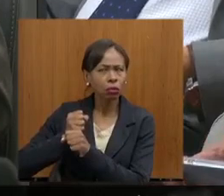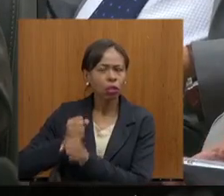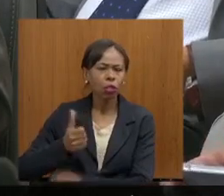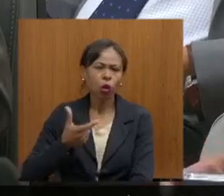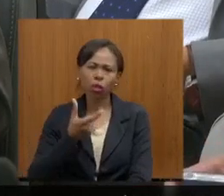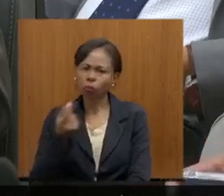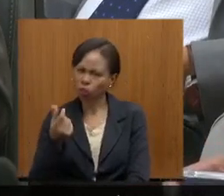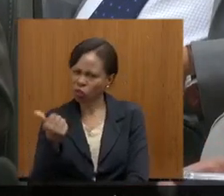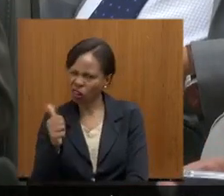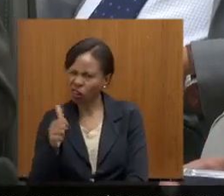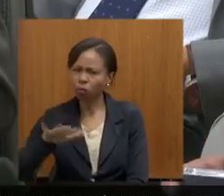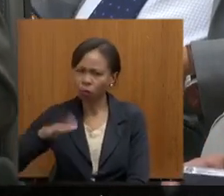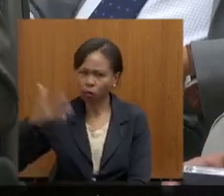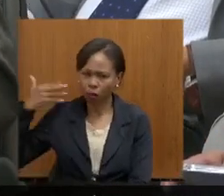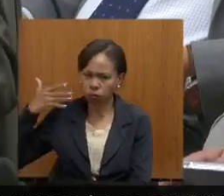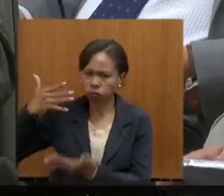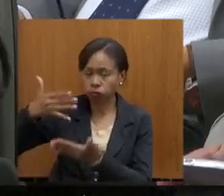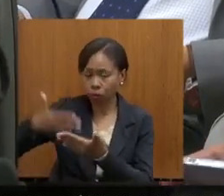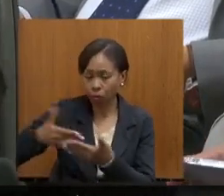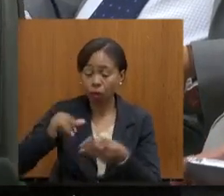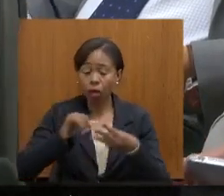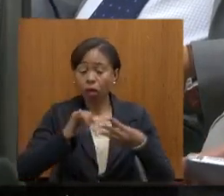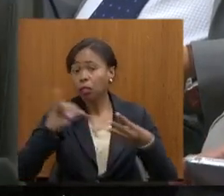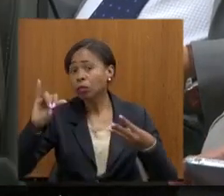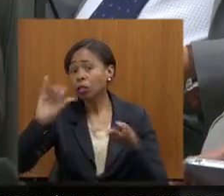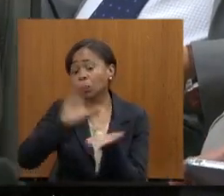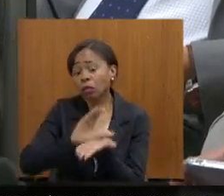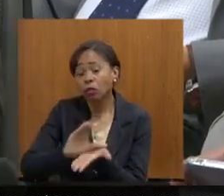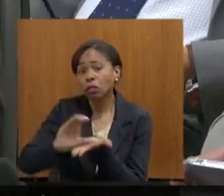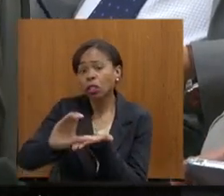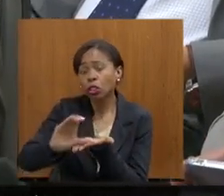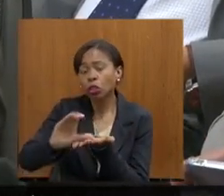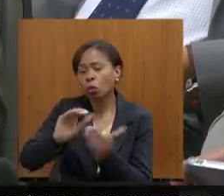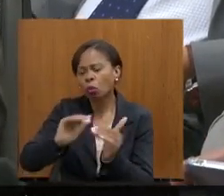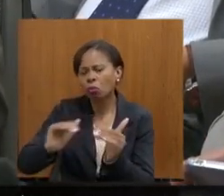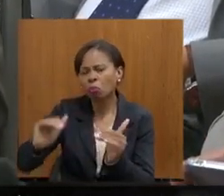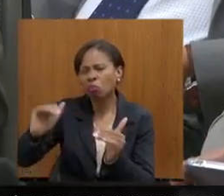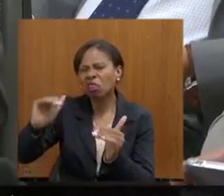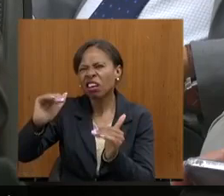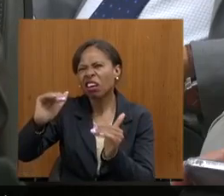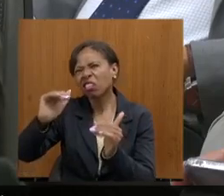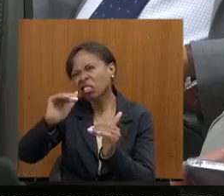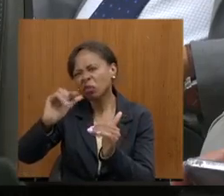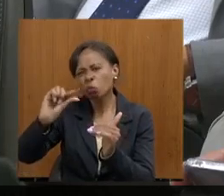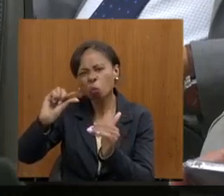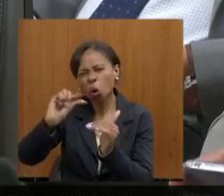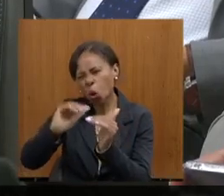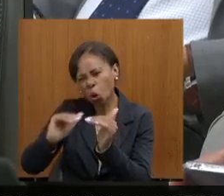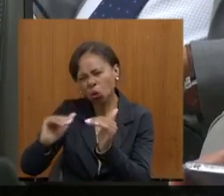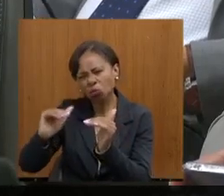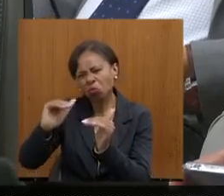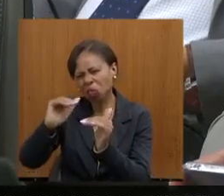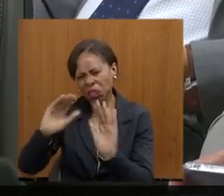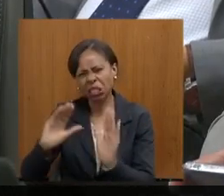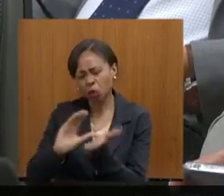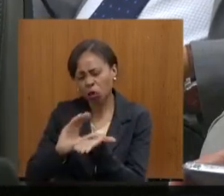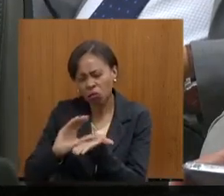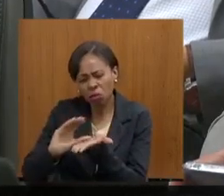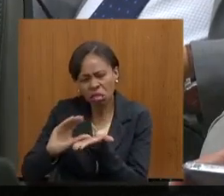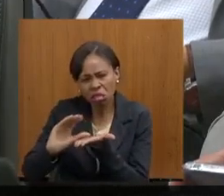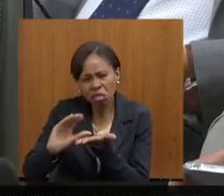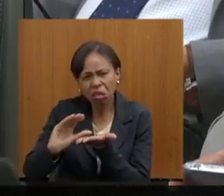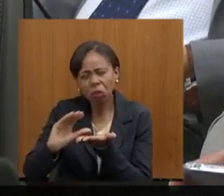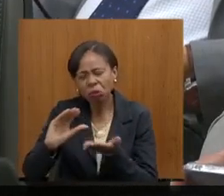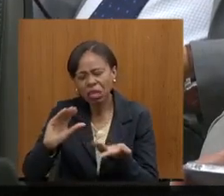É ela investiu pouco acima da depreciação nesse período tão o investimento sobre a